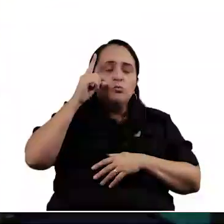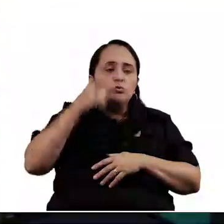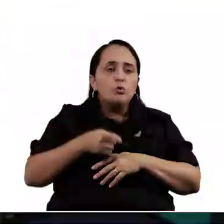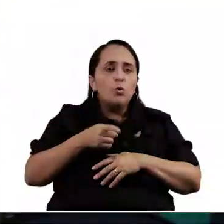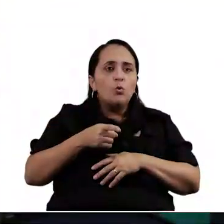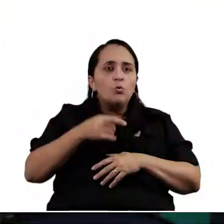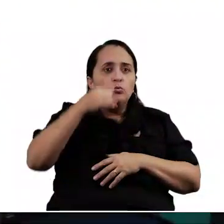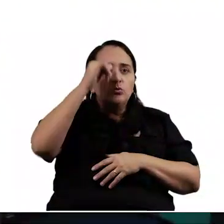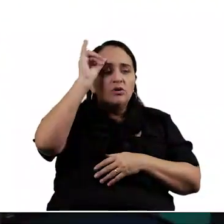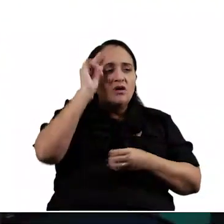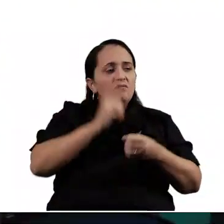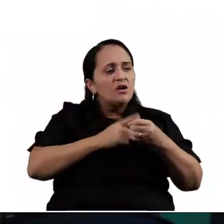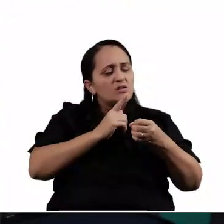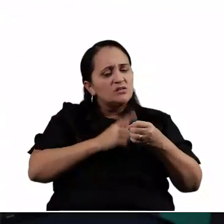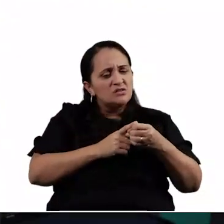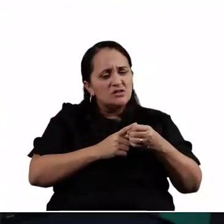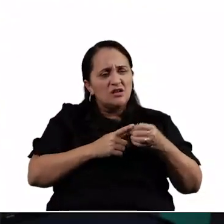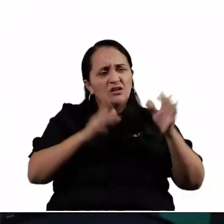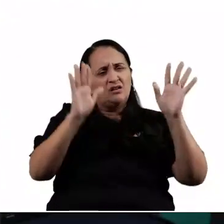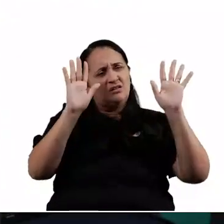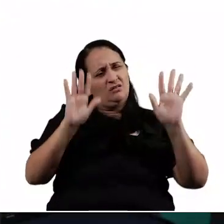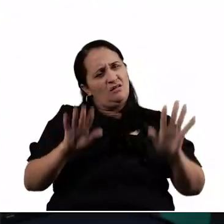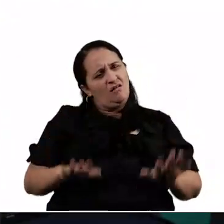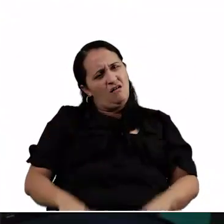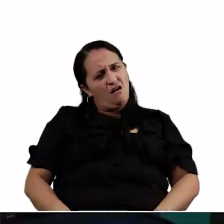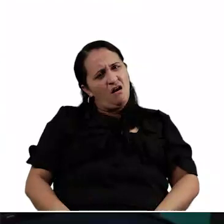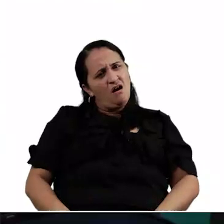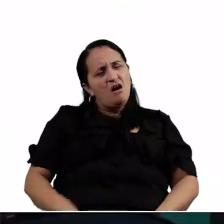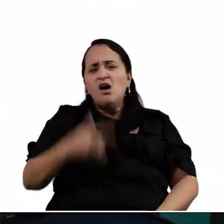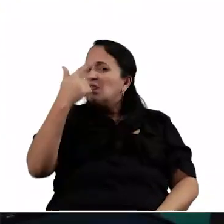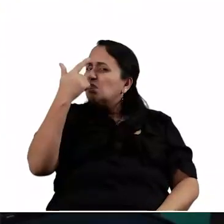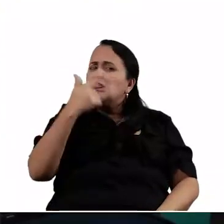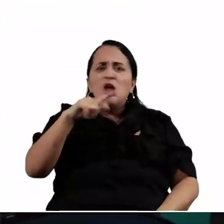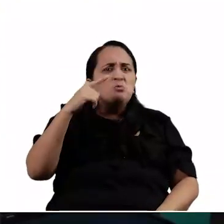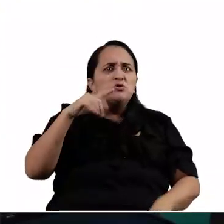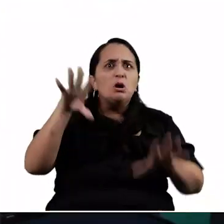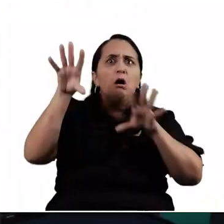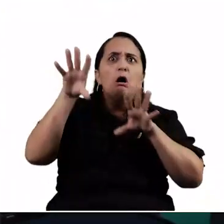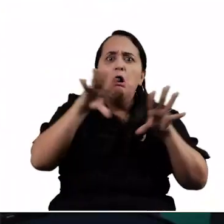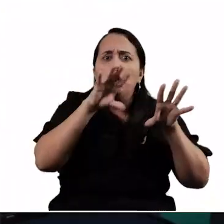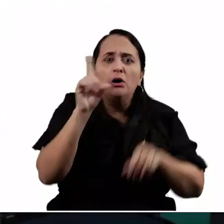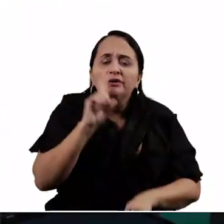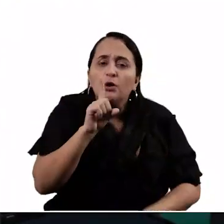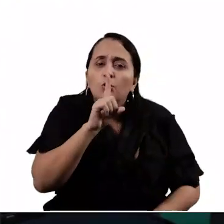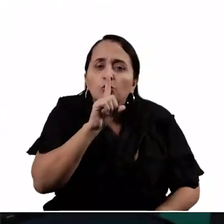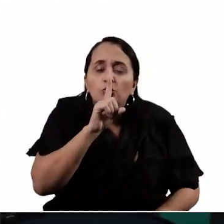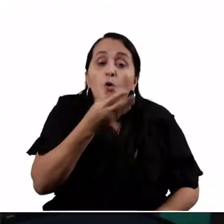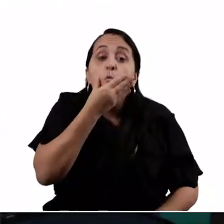entenderam gente quem assombração era o caseiro tentando